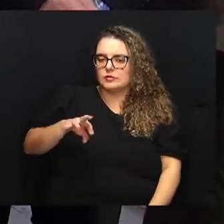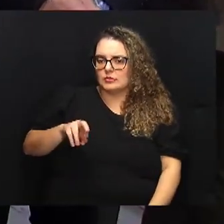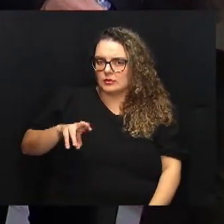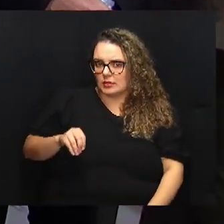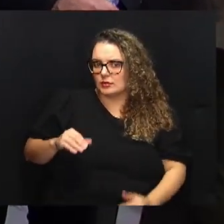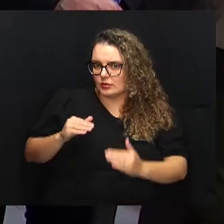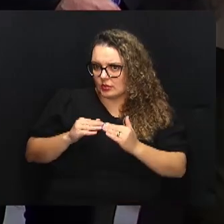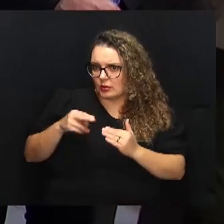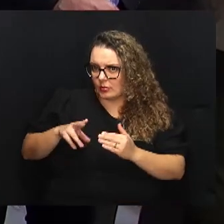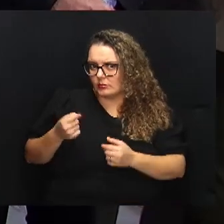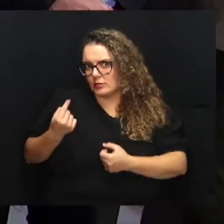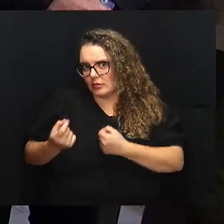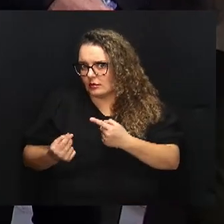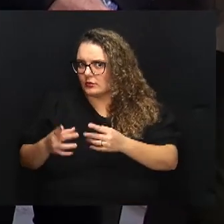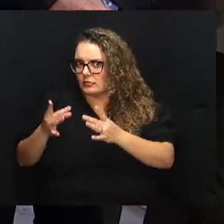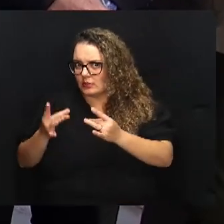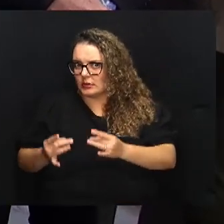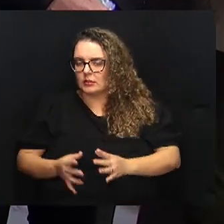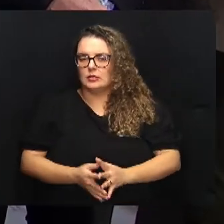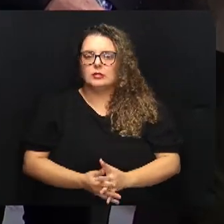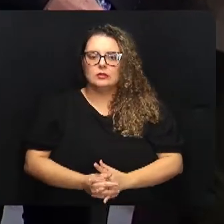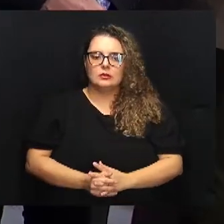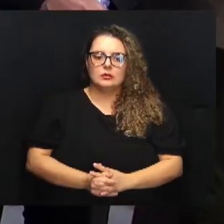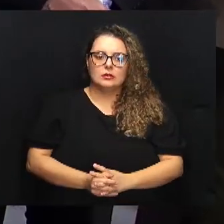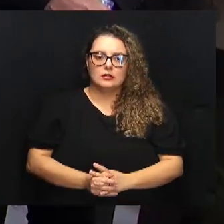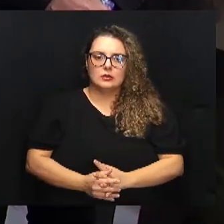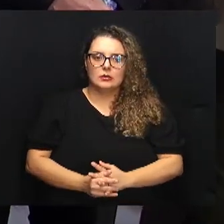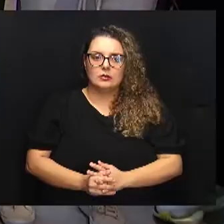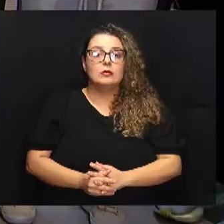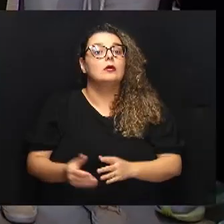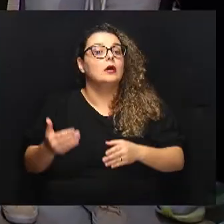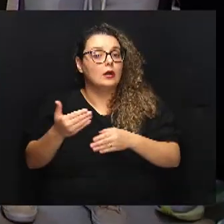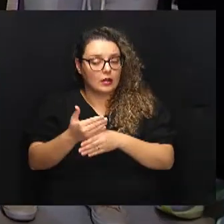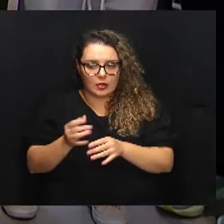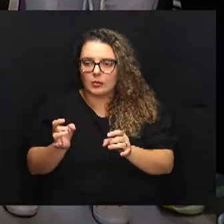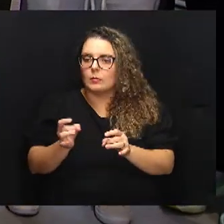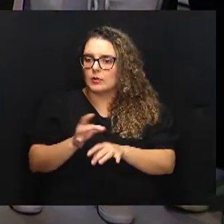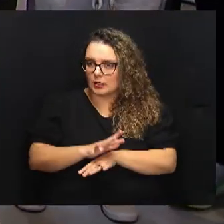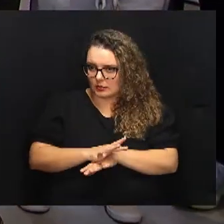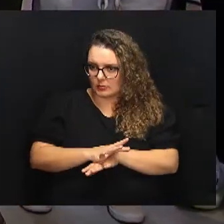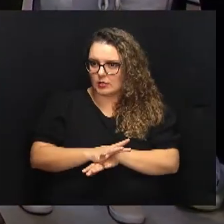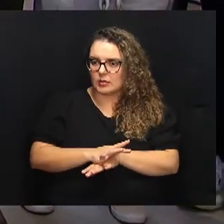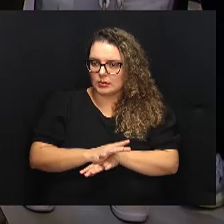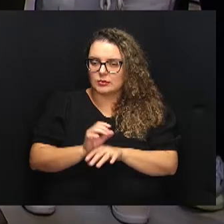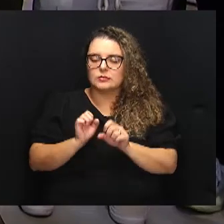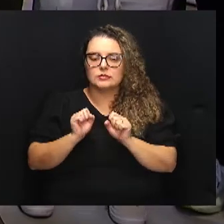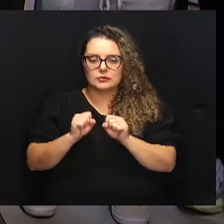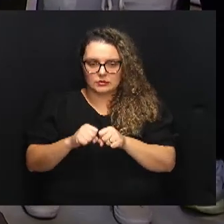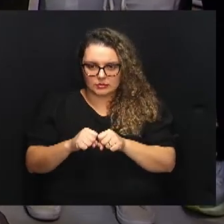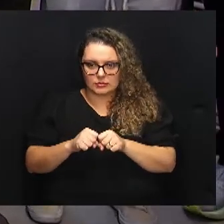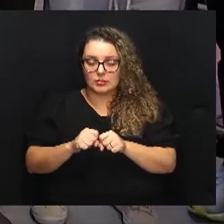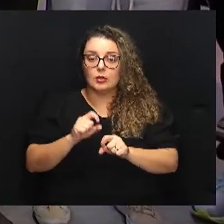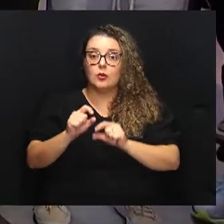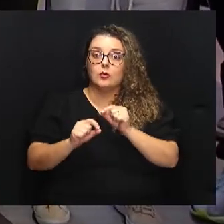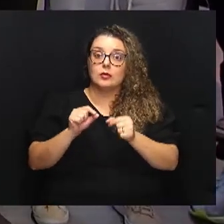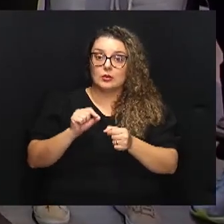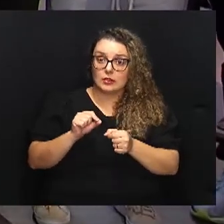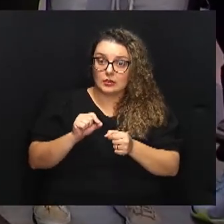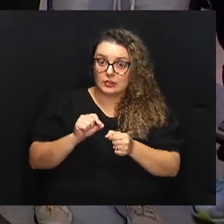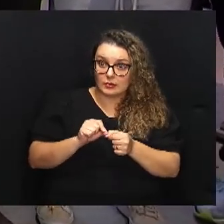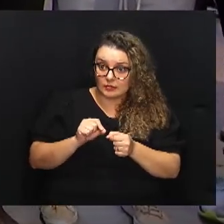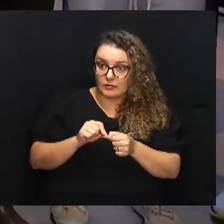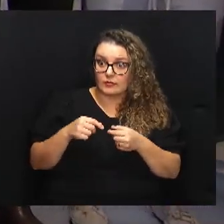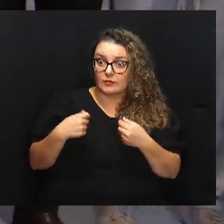tem ressalvas? Não, a obra está concluída, tá? O que falta é